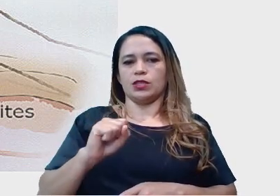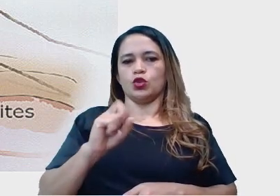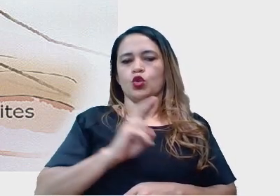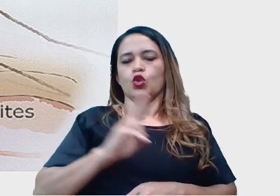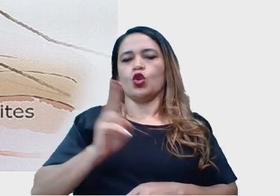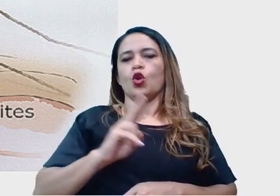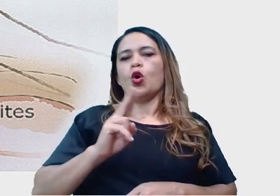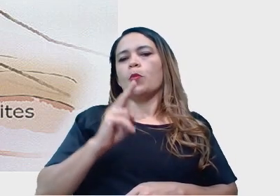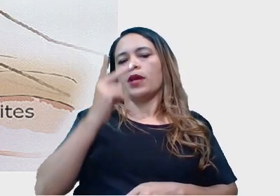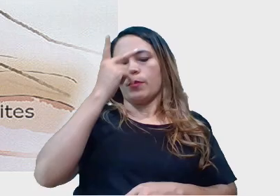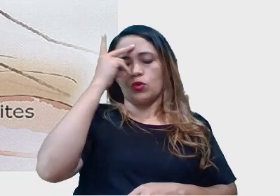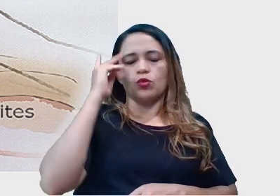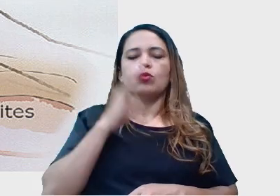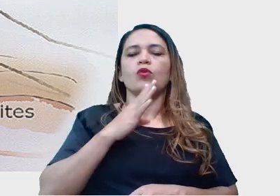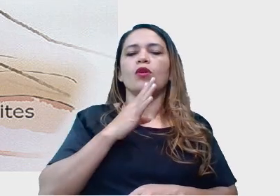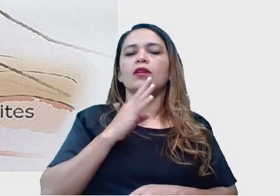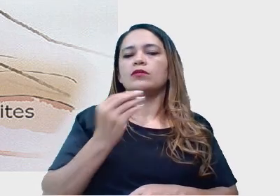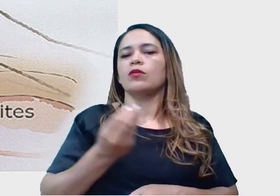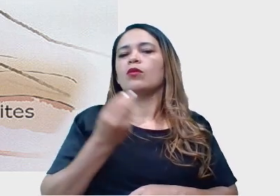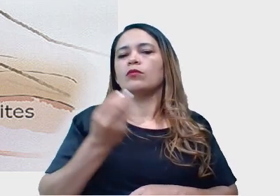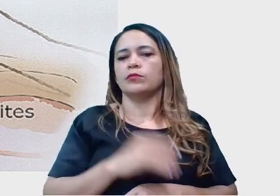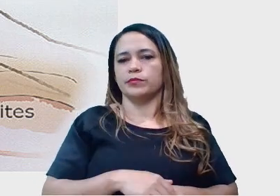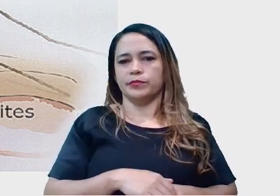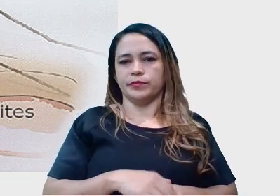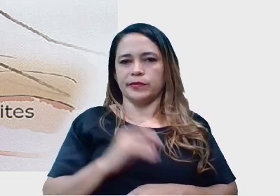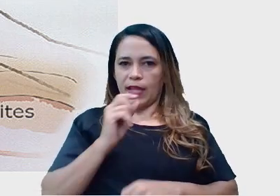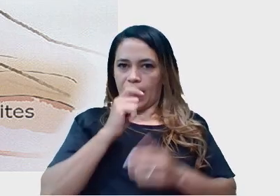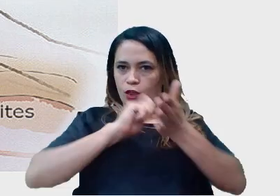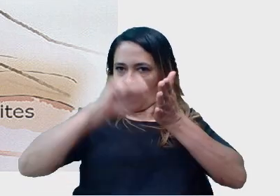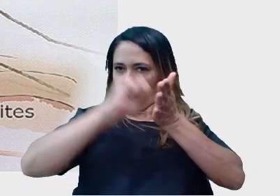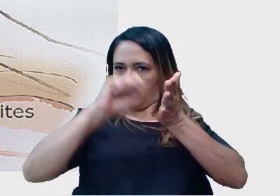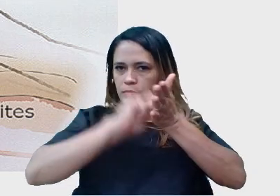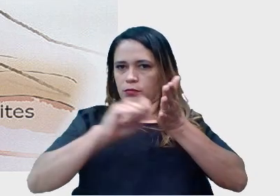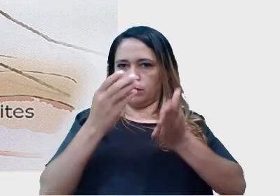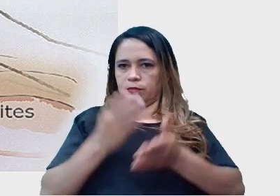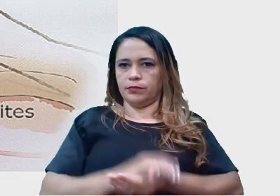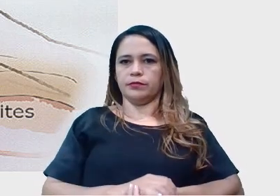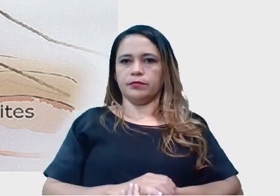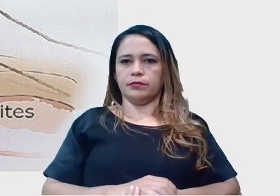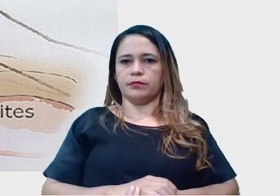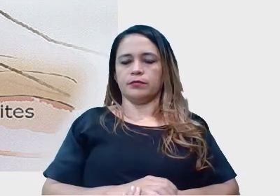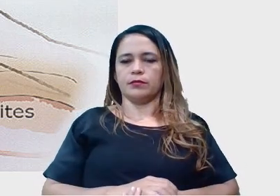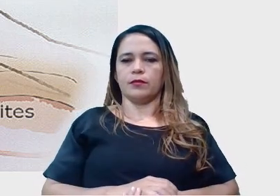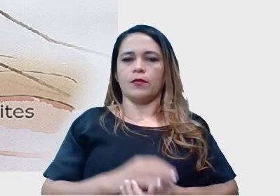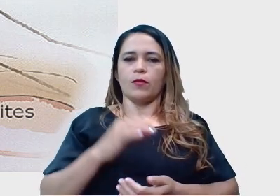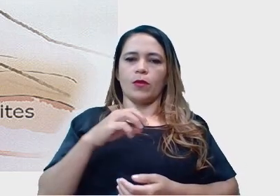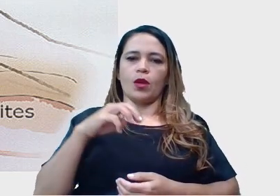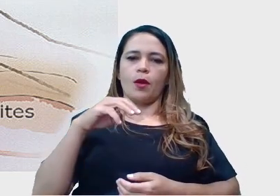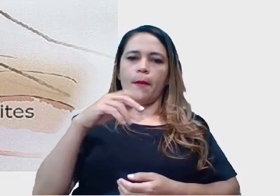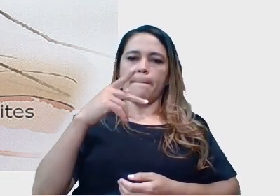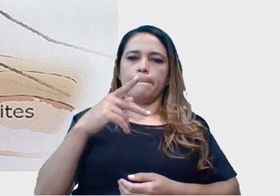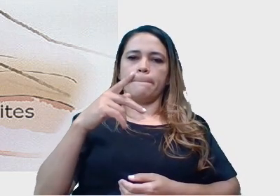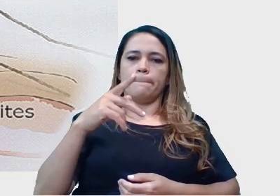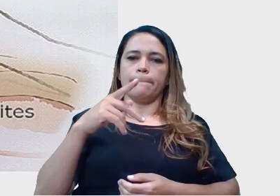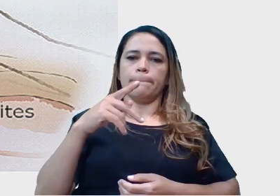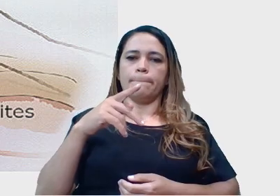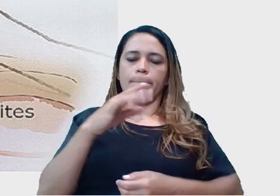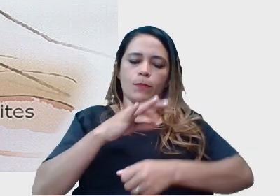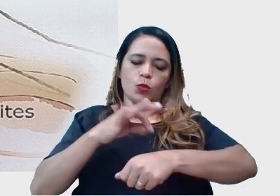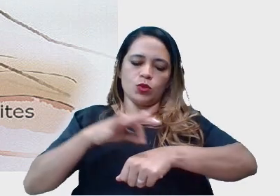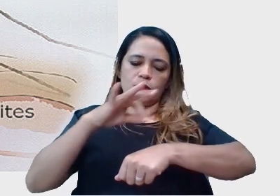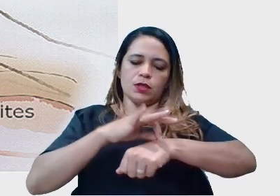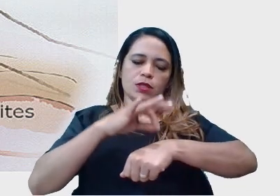importante, tá? Esse mosquito é também chamado de mosquito prego. Então, falou de uma doença transmitida